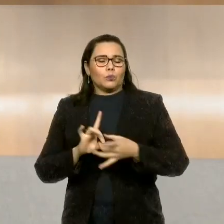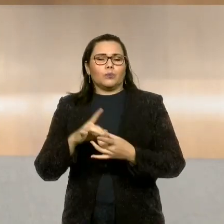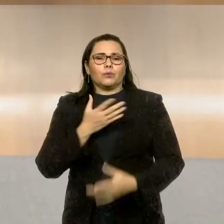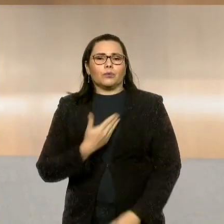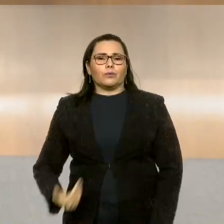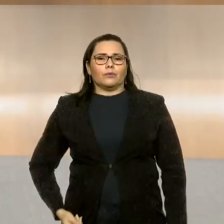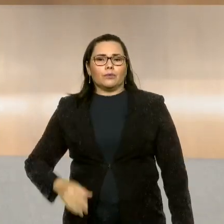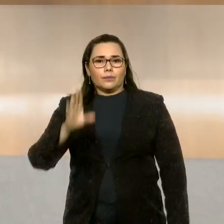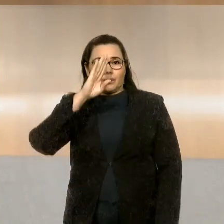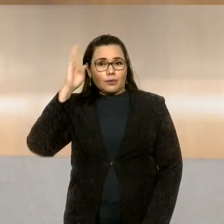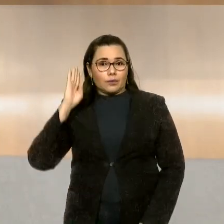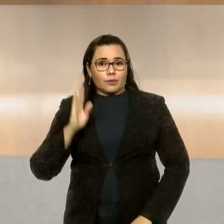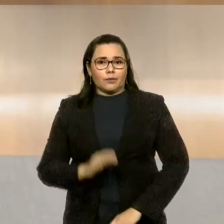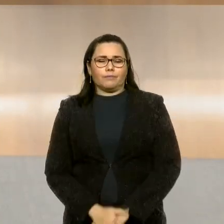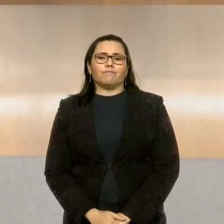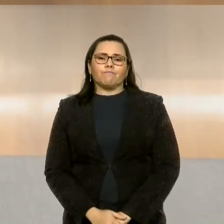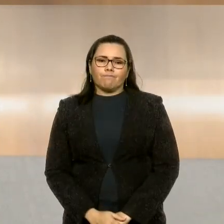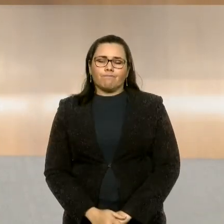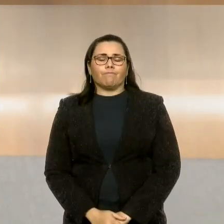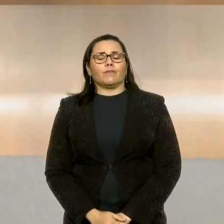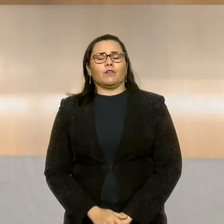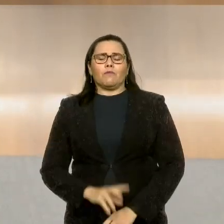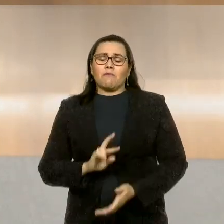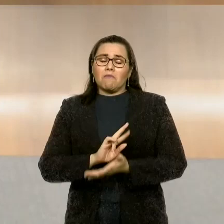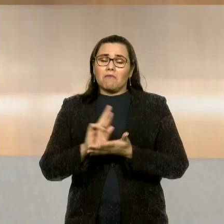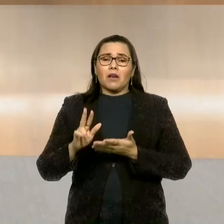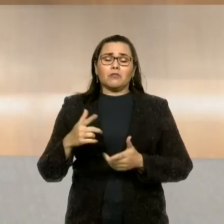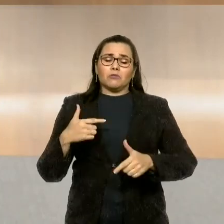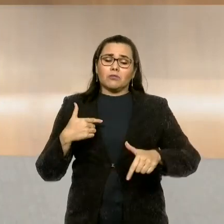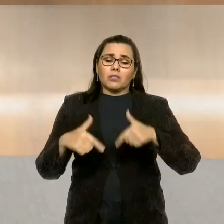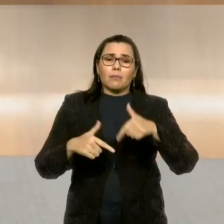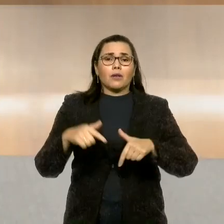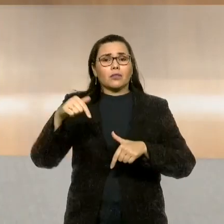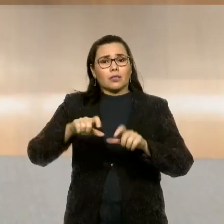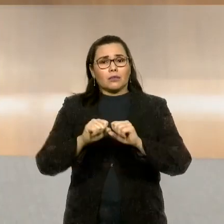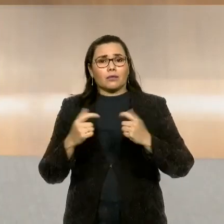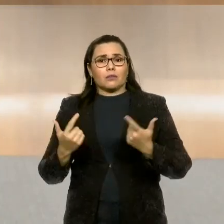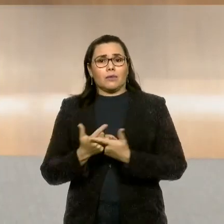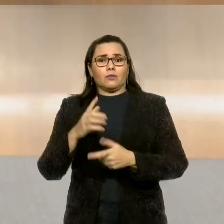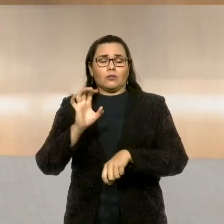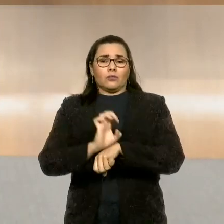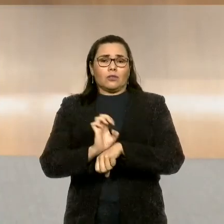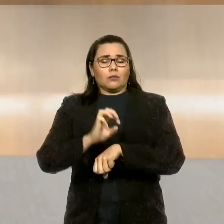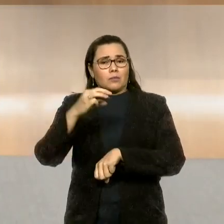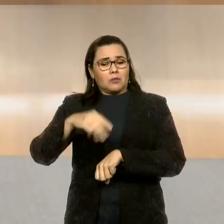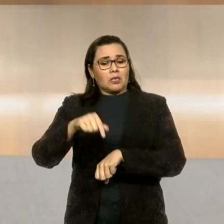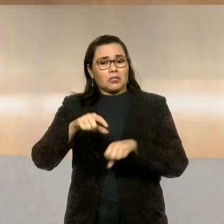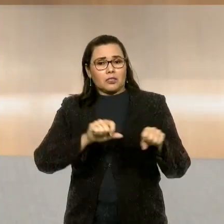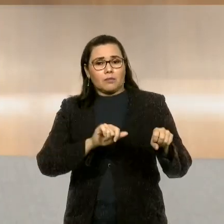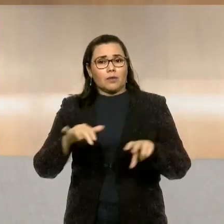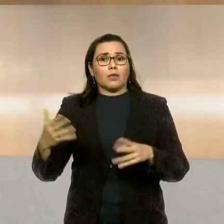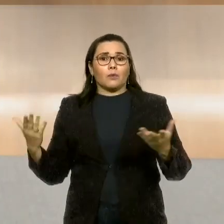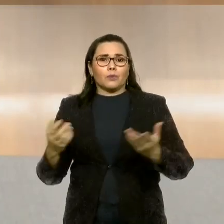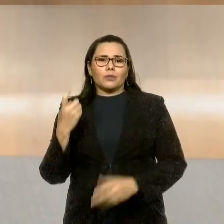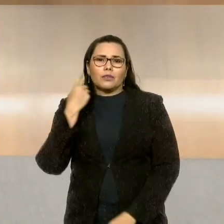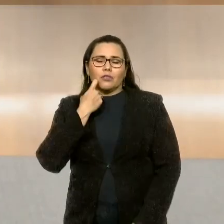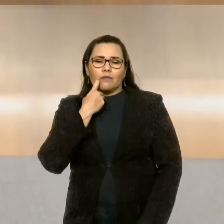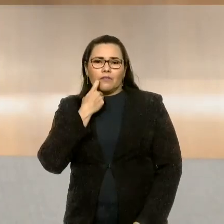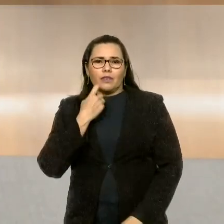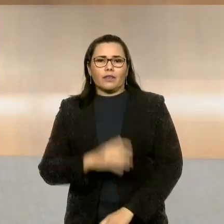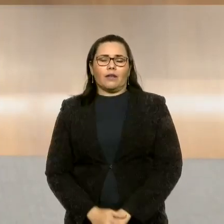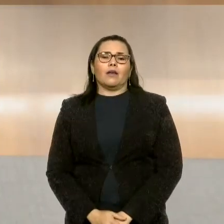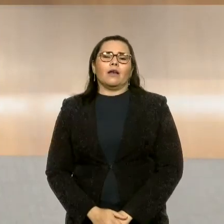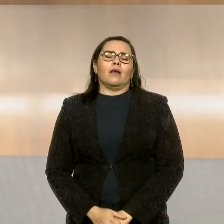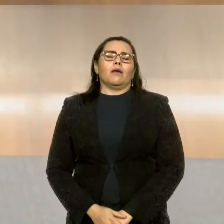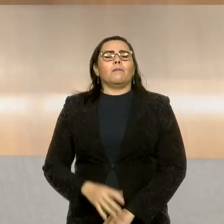Estado é a movimentação bastante grande aqui dos deputados estaduais maranhenses e nesse clima de sexta-feira eu volto com você desejando